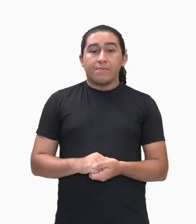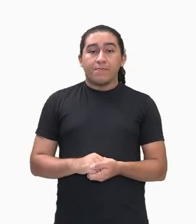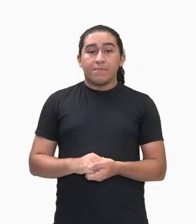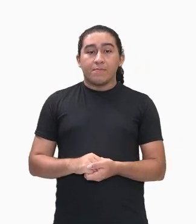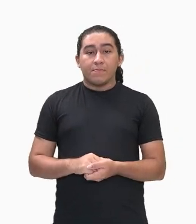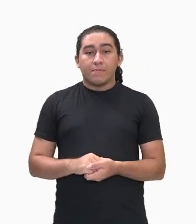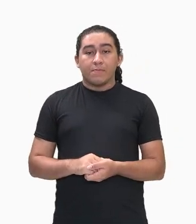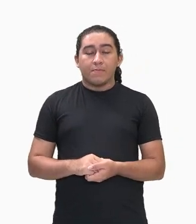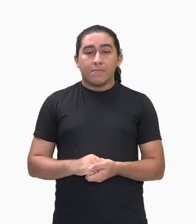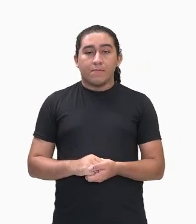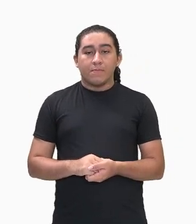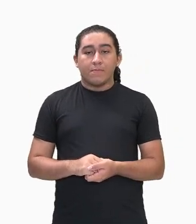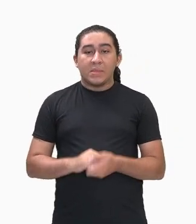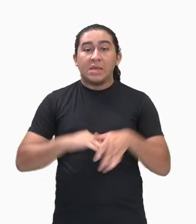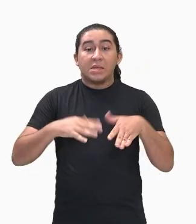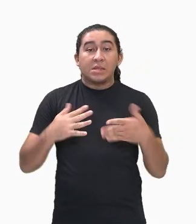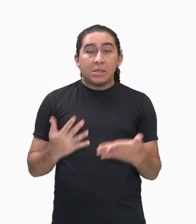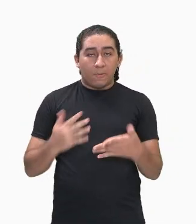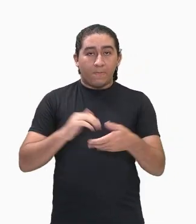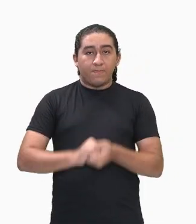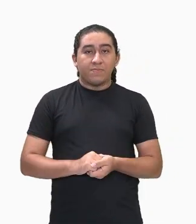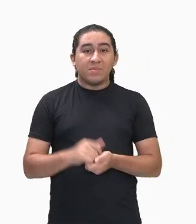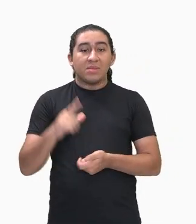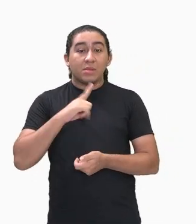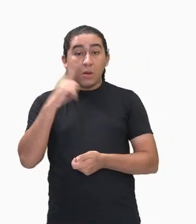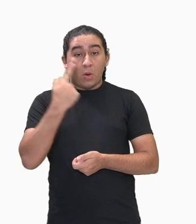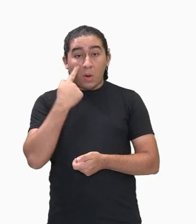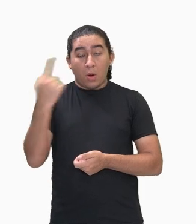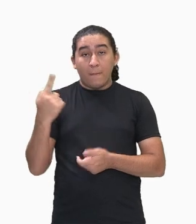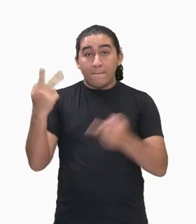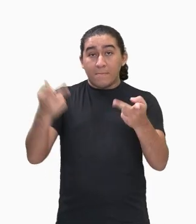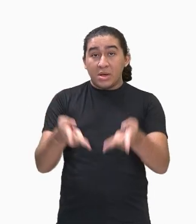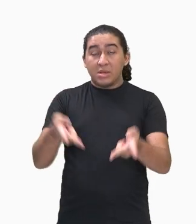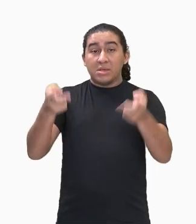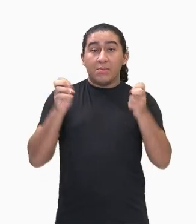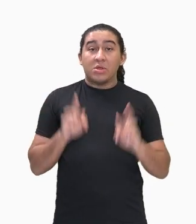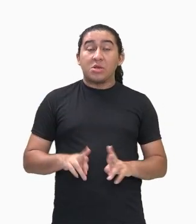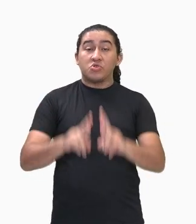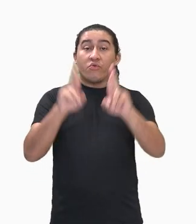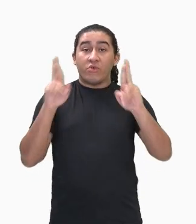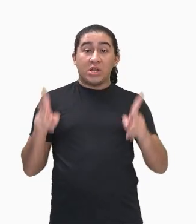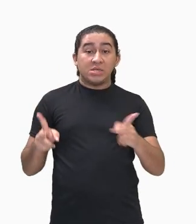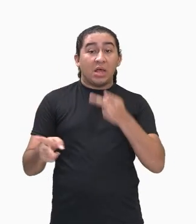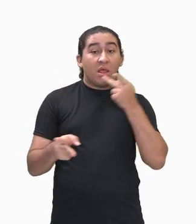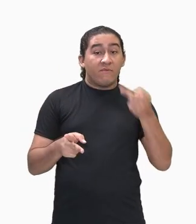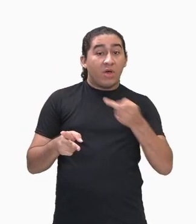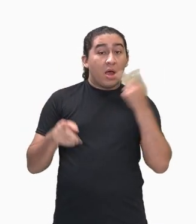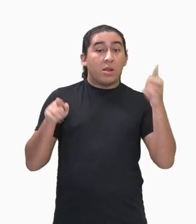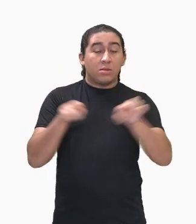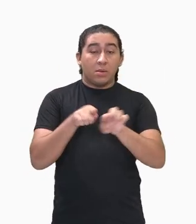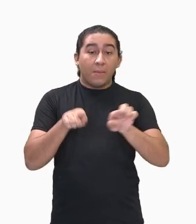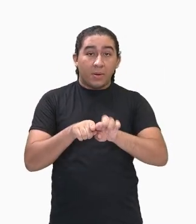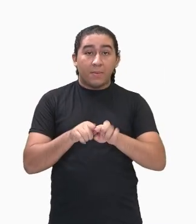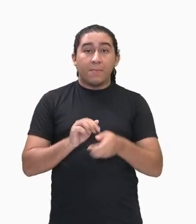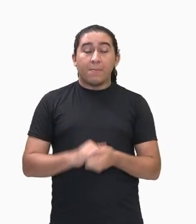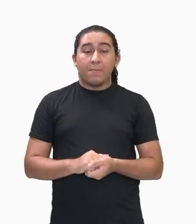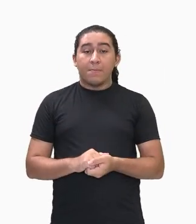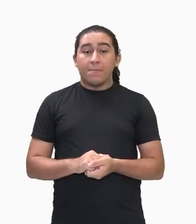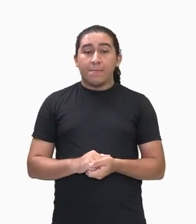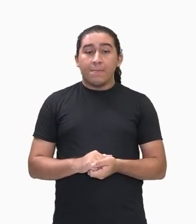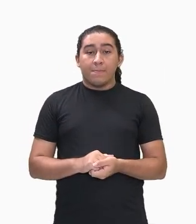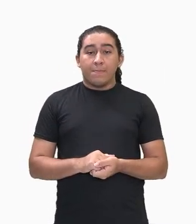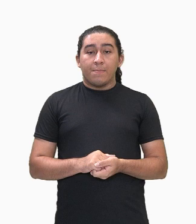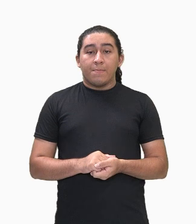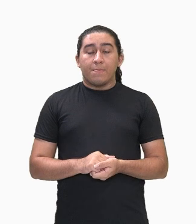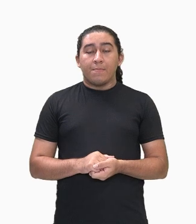só mudou a entonação, veja só, quando ela diz, não quero ler, não quero ler, né? Não houve uma